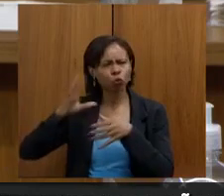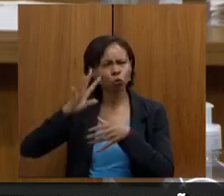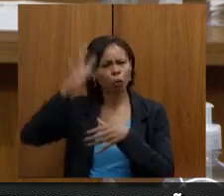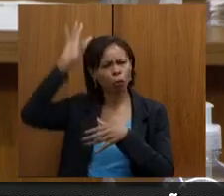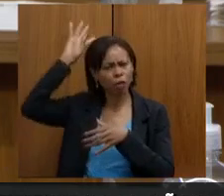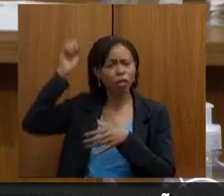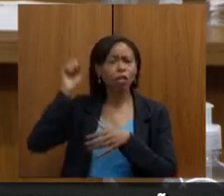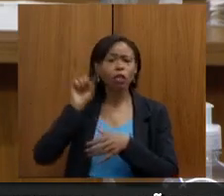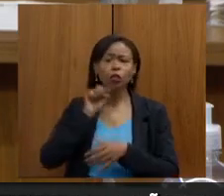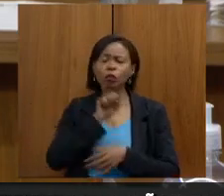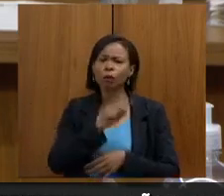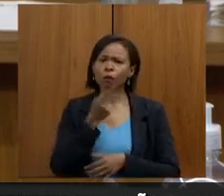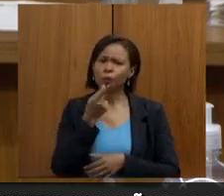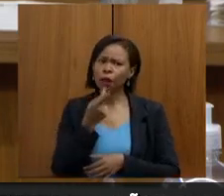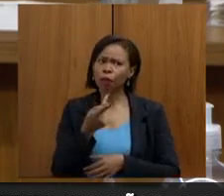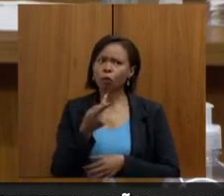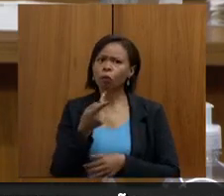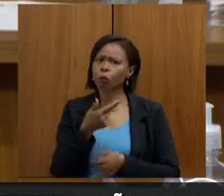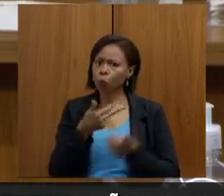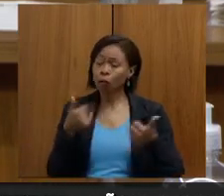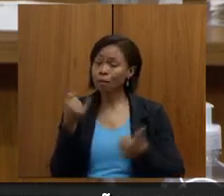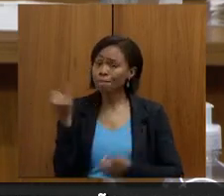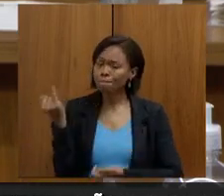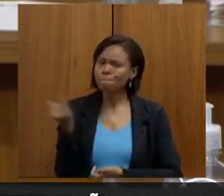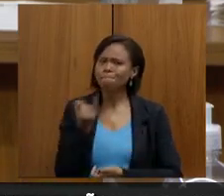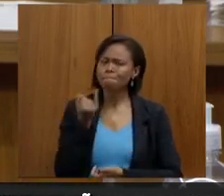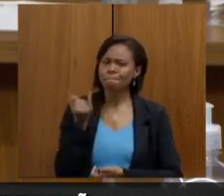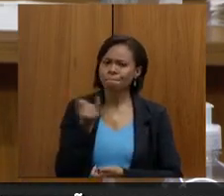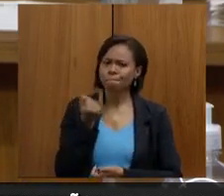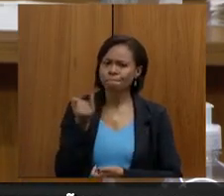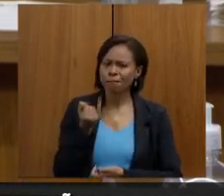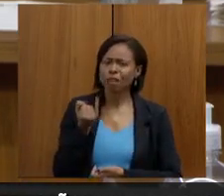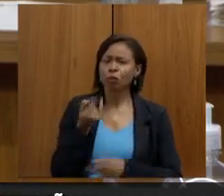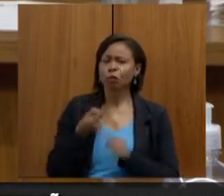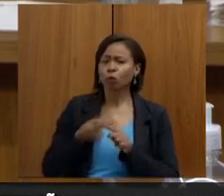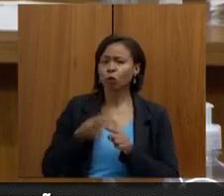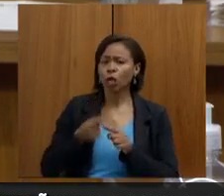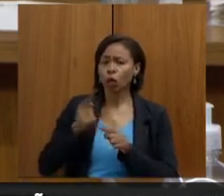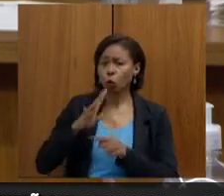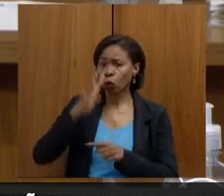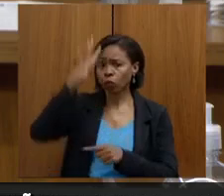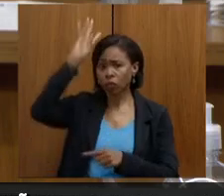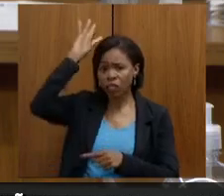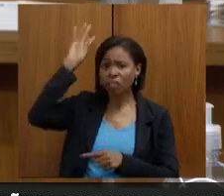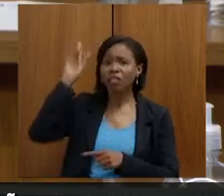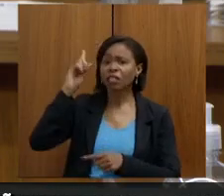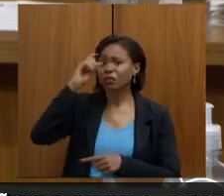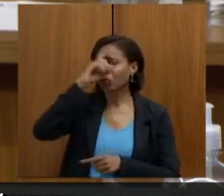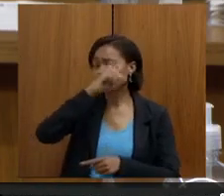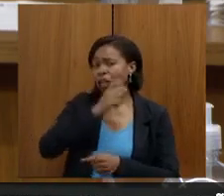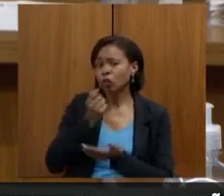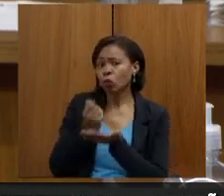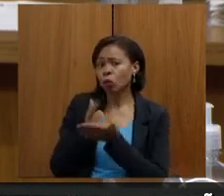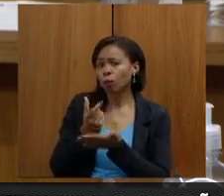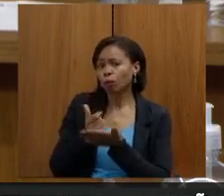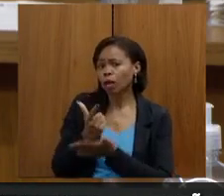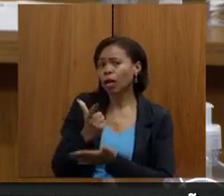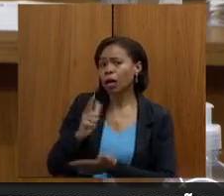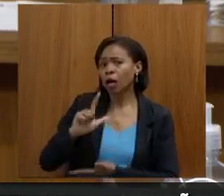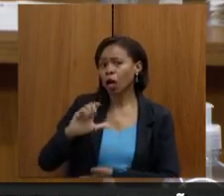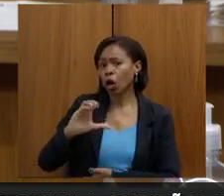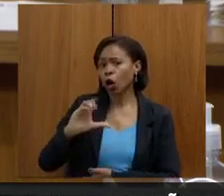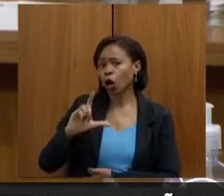fez um destaque naquele momento foi importante Corpo de Bombeiros tinha dificuldade inclusive na aquisição de cloro